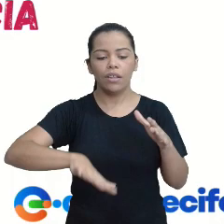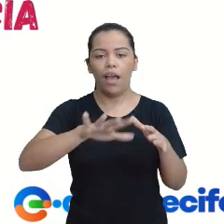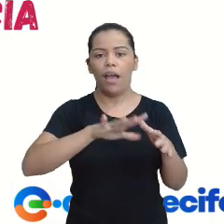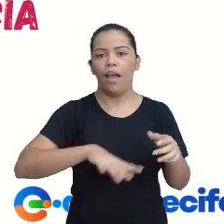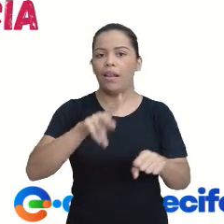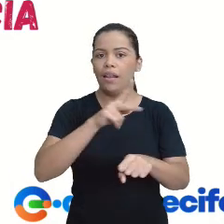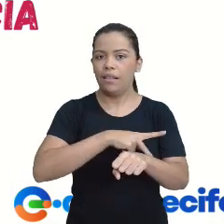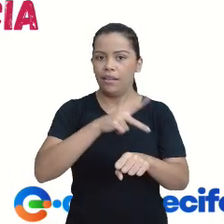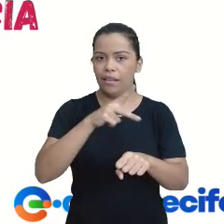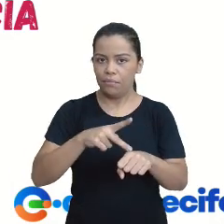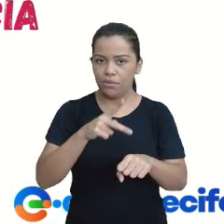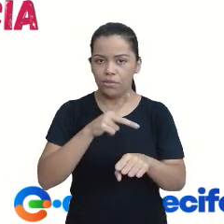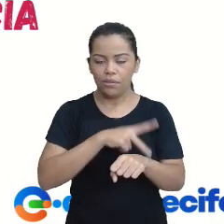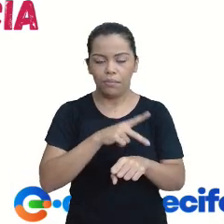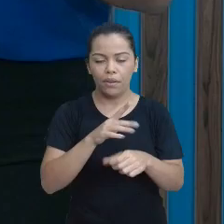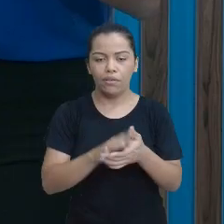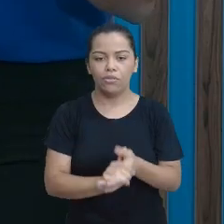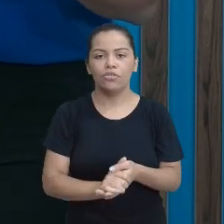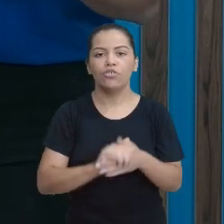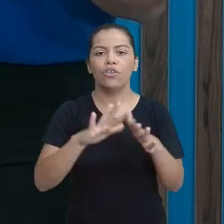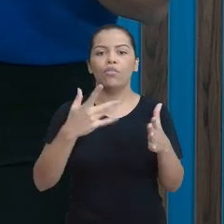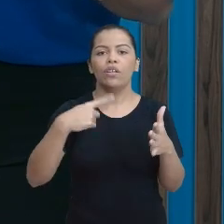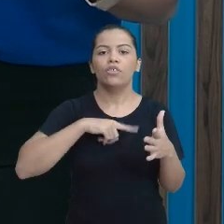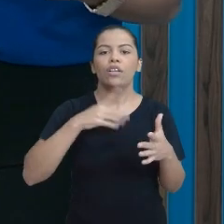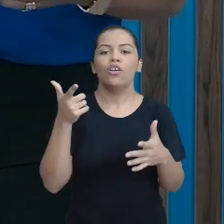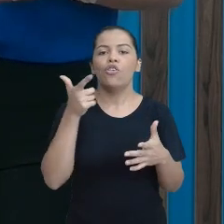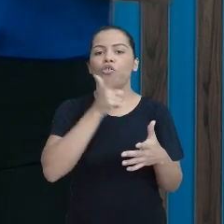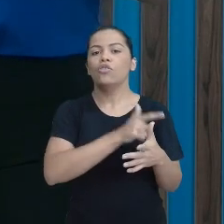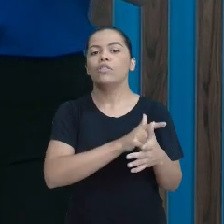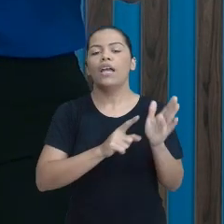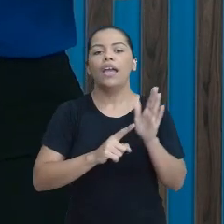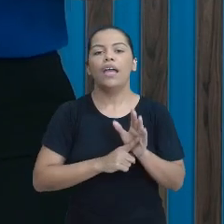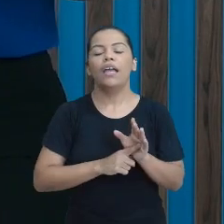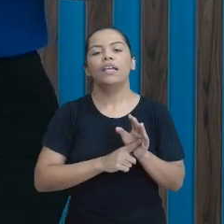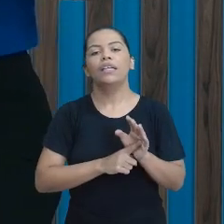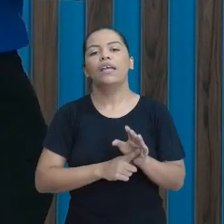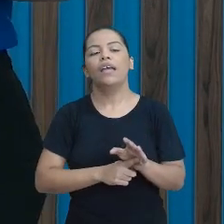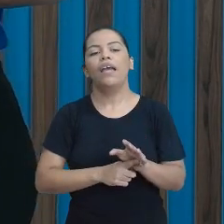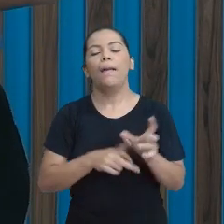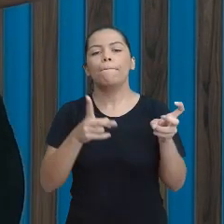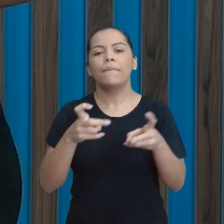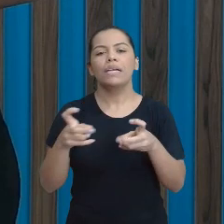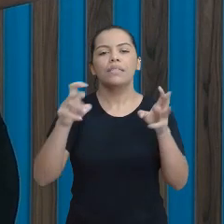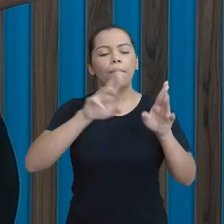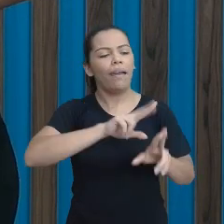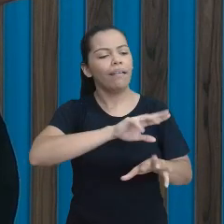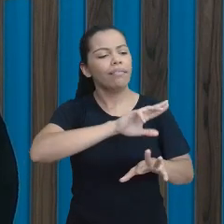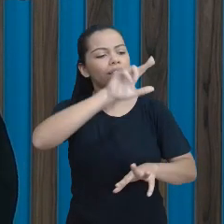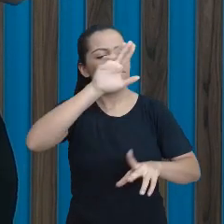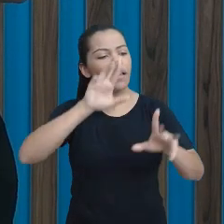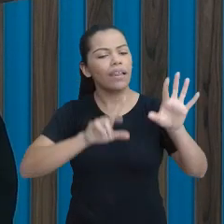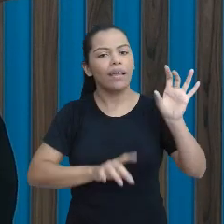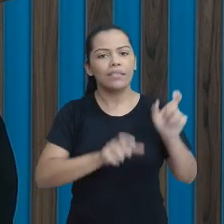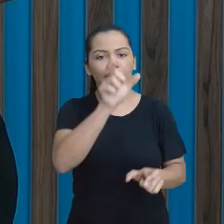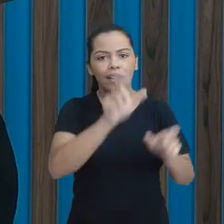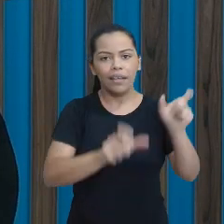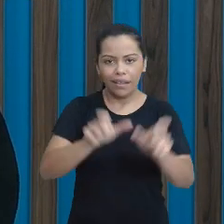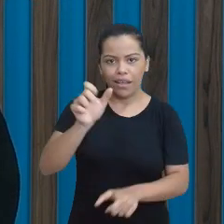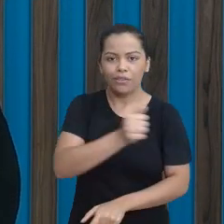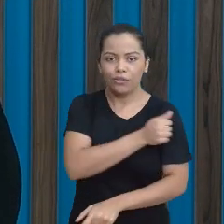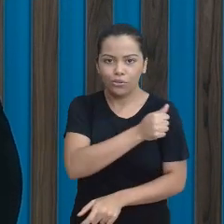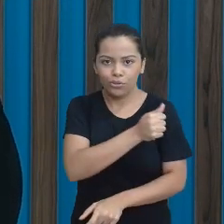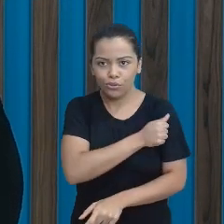as preferências do estudante, que a gente pode contemplar a segurança e a confiança que precisa